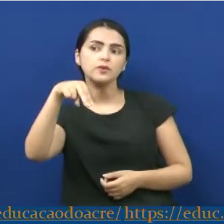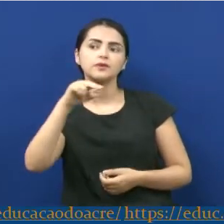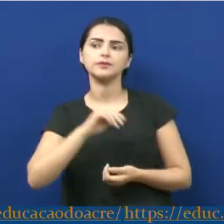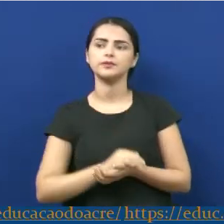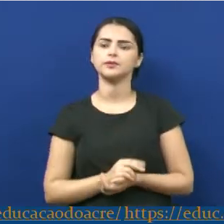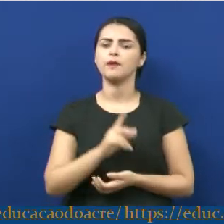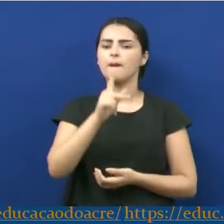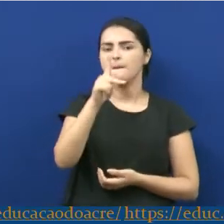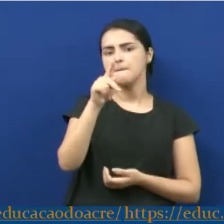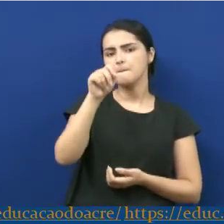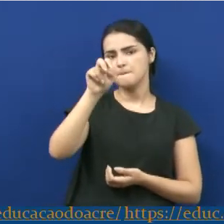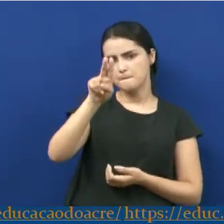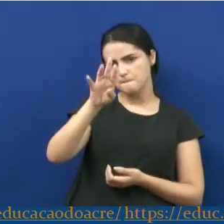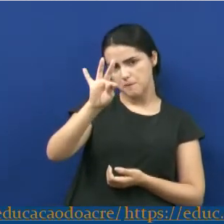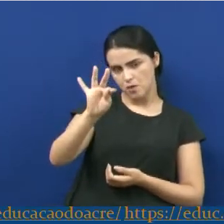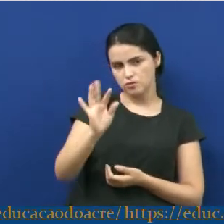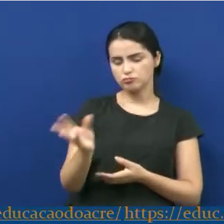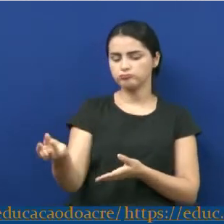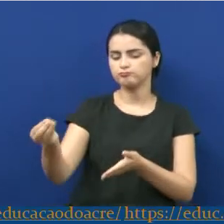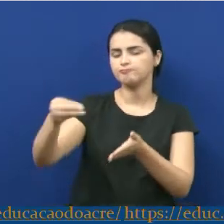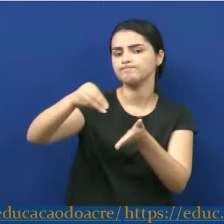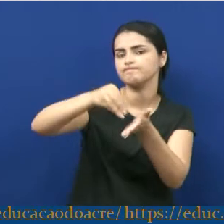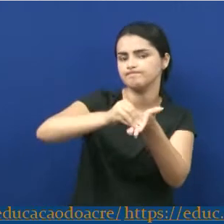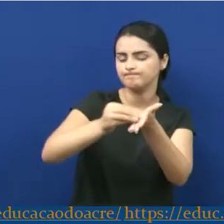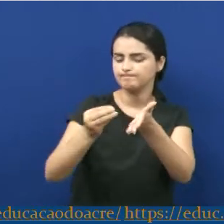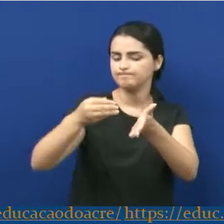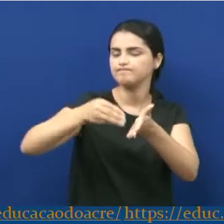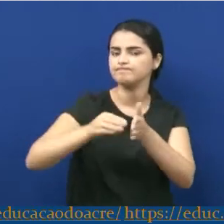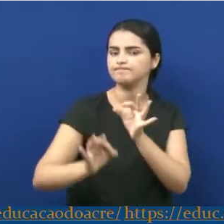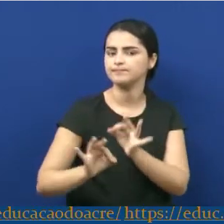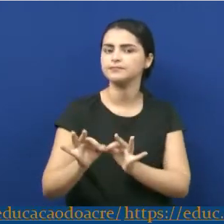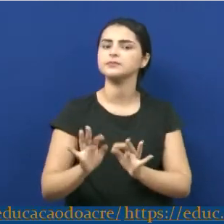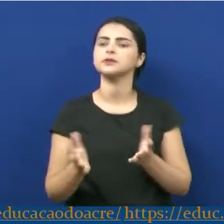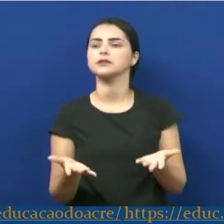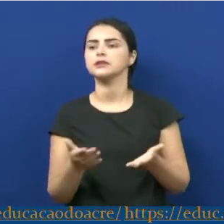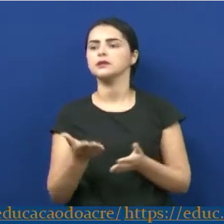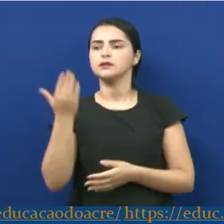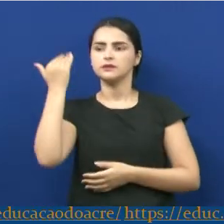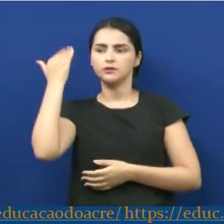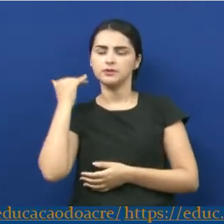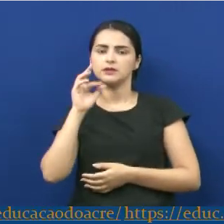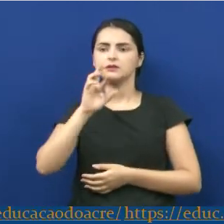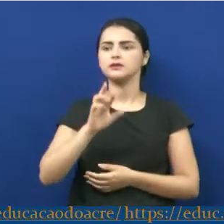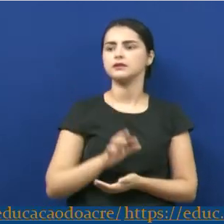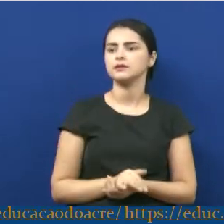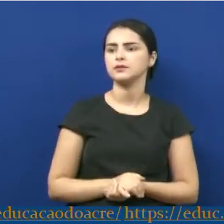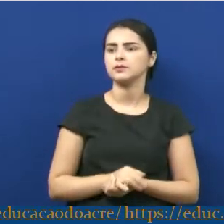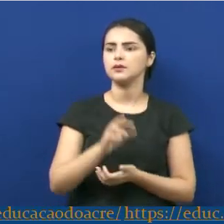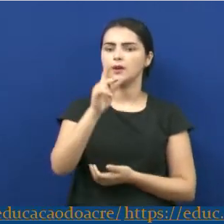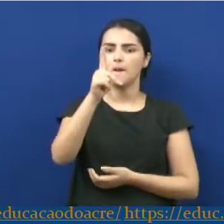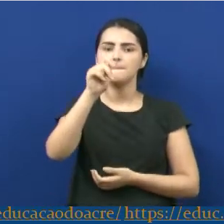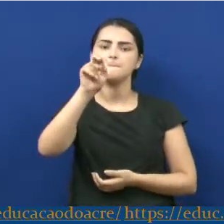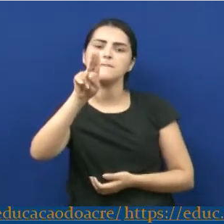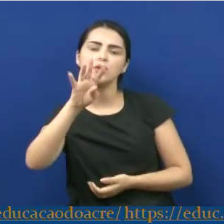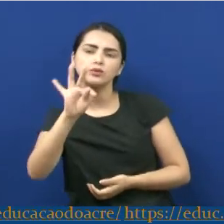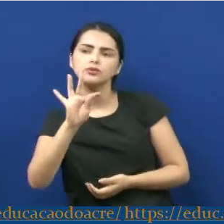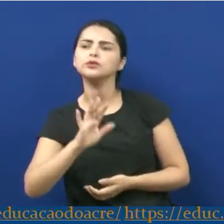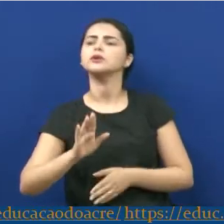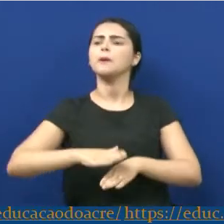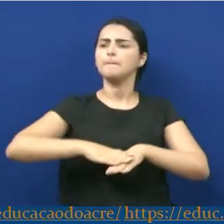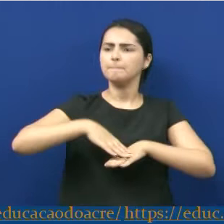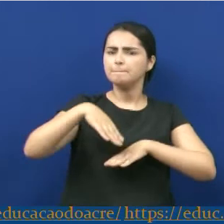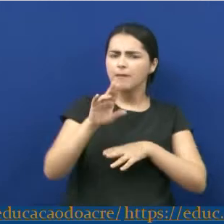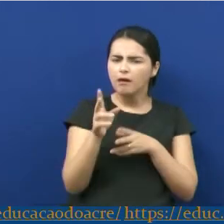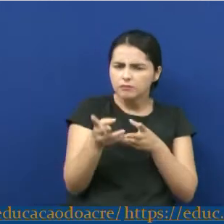Put, o verbo colocar, encaixar, enfim, put, no passado, put. E aí nós temos mais